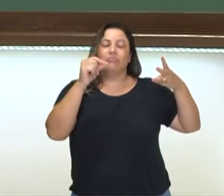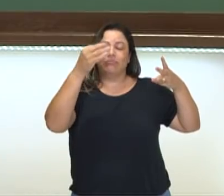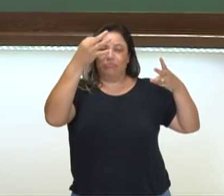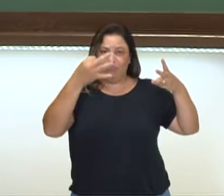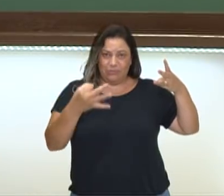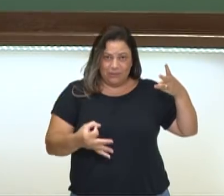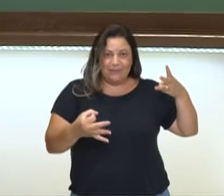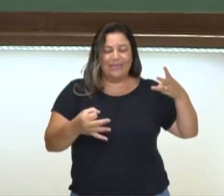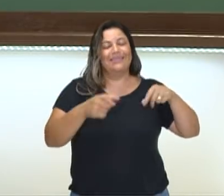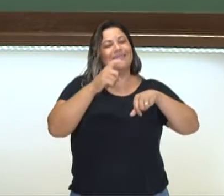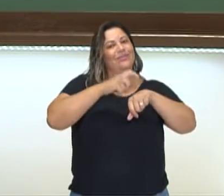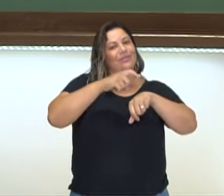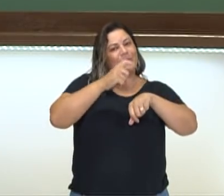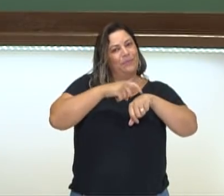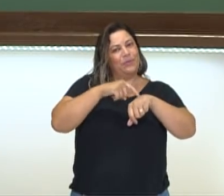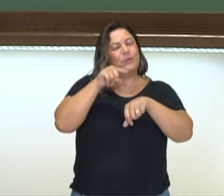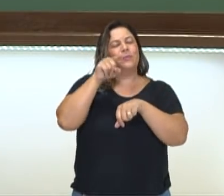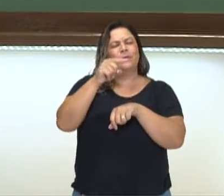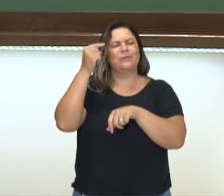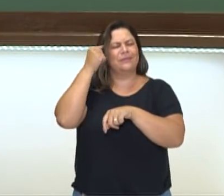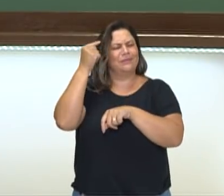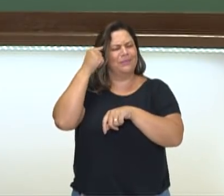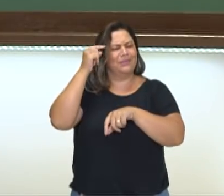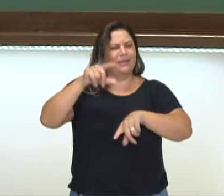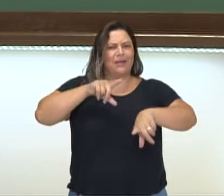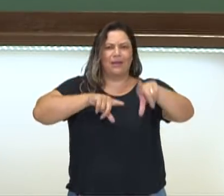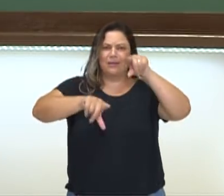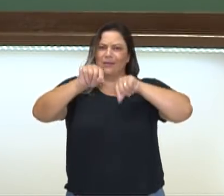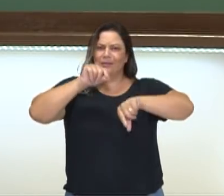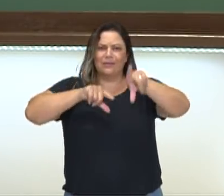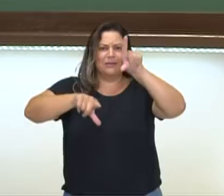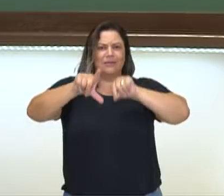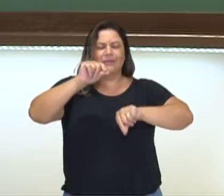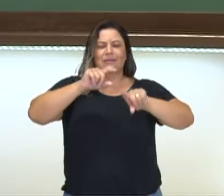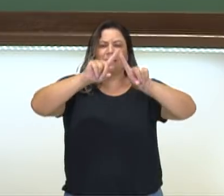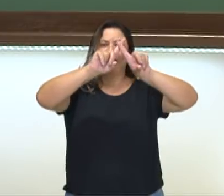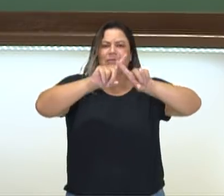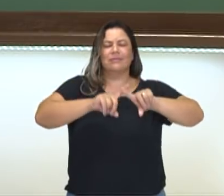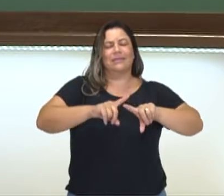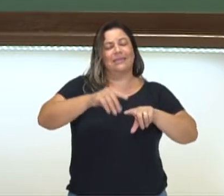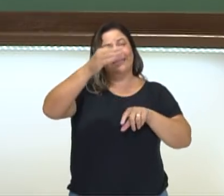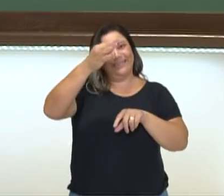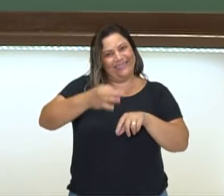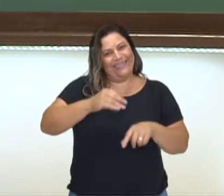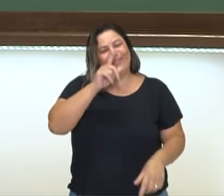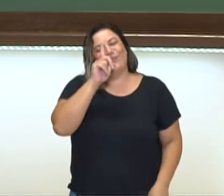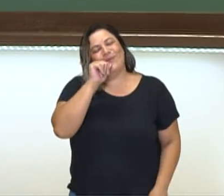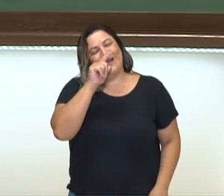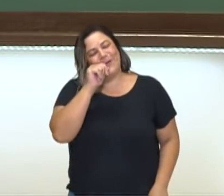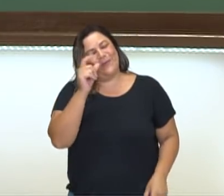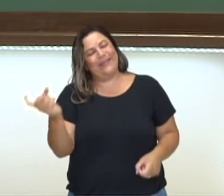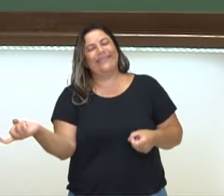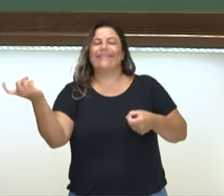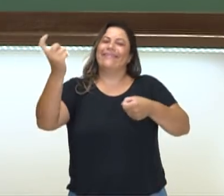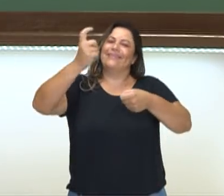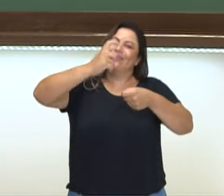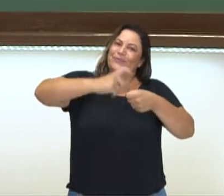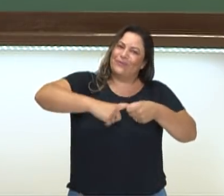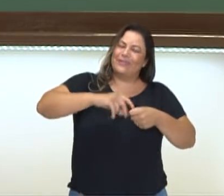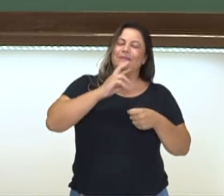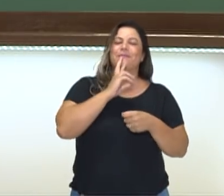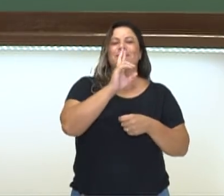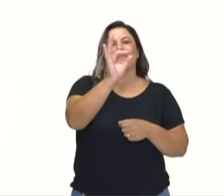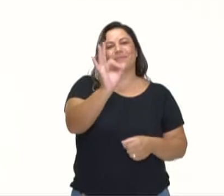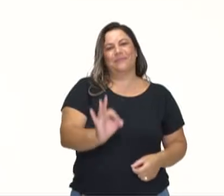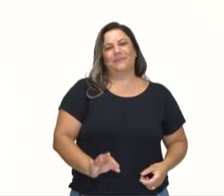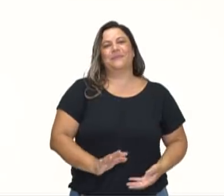aí para vocês pensarem, escolherem a alternativa correta, tomarem uma aguinha e já voltamos com a resposta